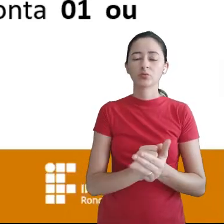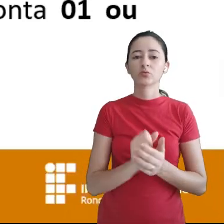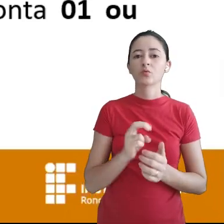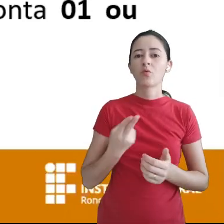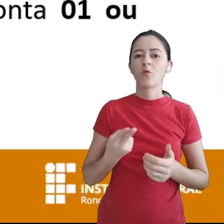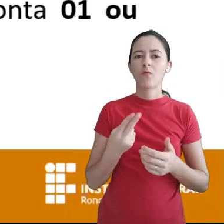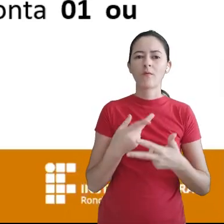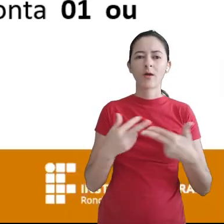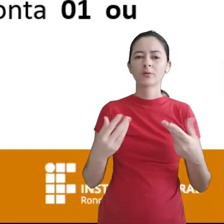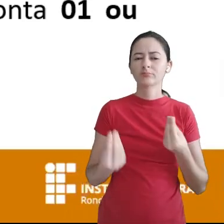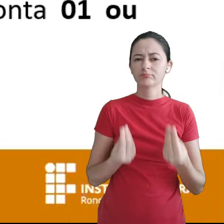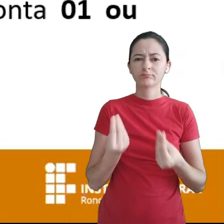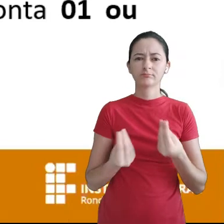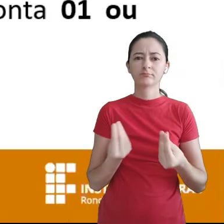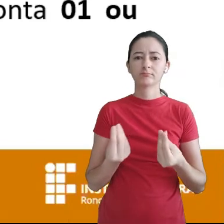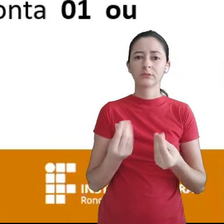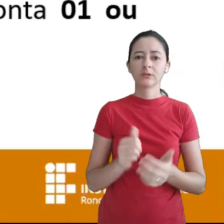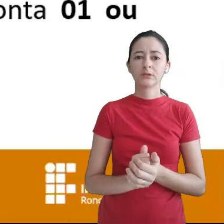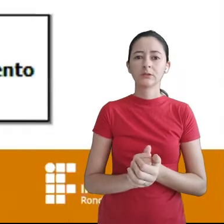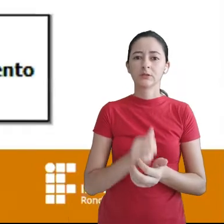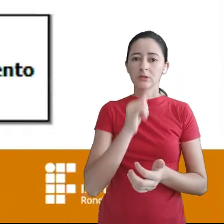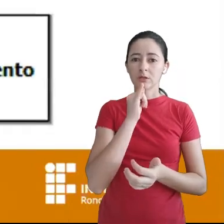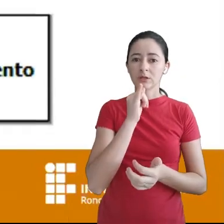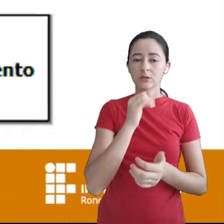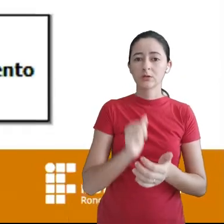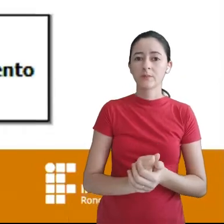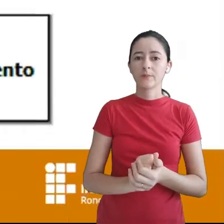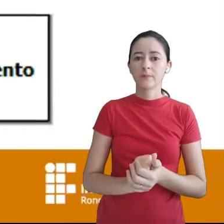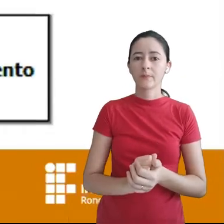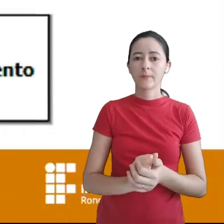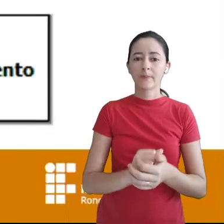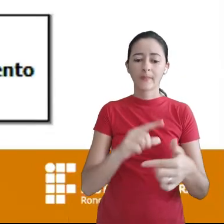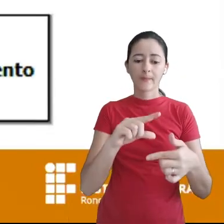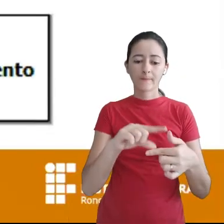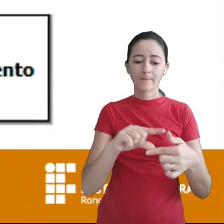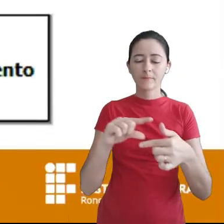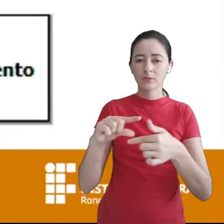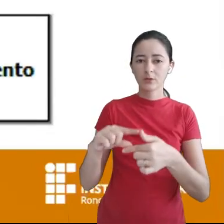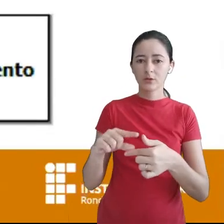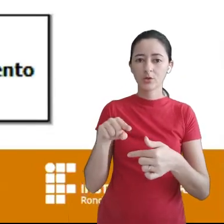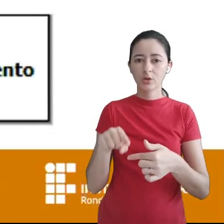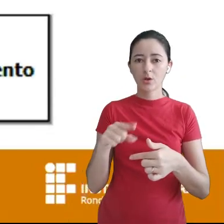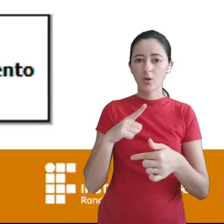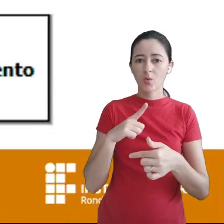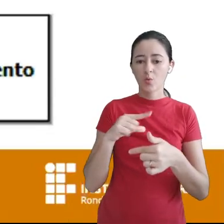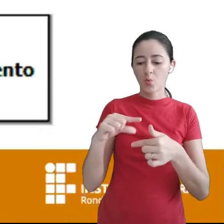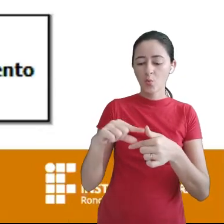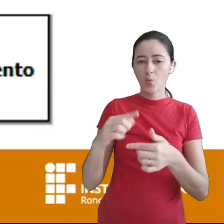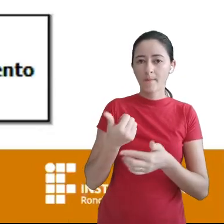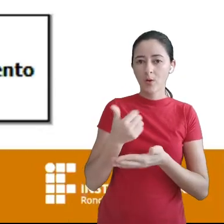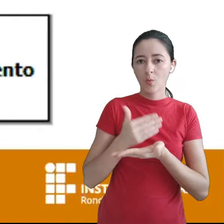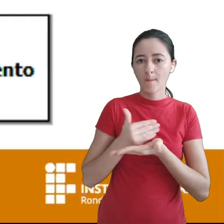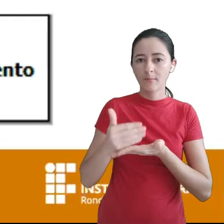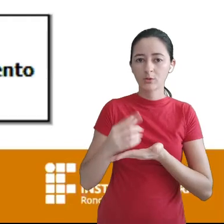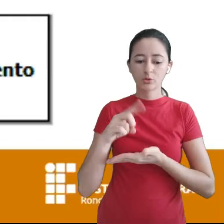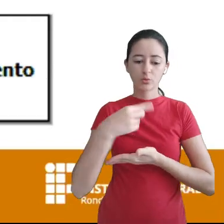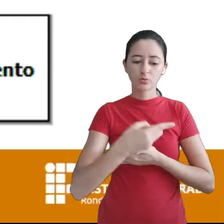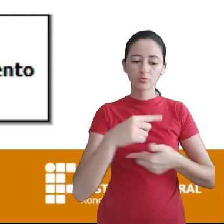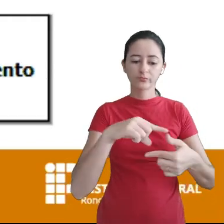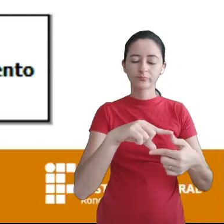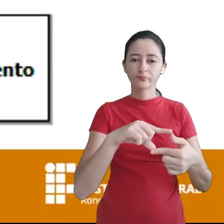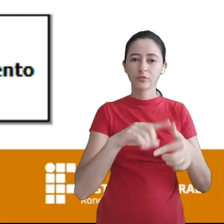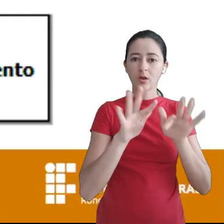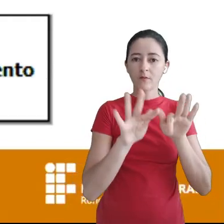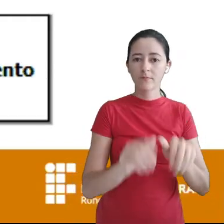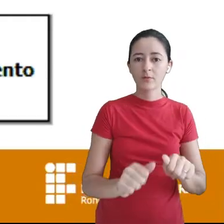posso, então, ter um registro ou vários. Como assim, professor? Então, na leitura, na tabela que eu